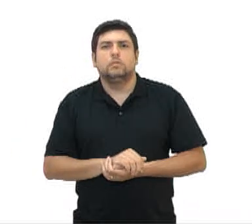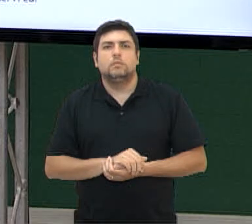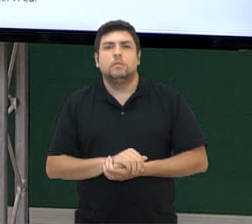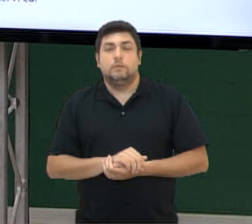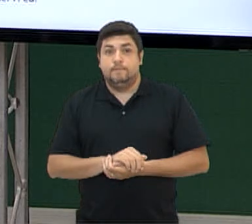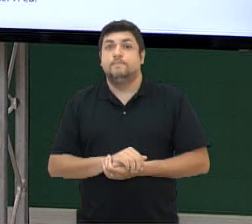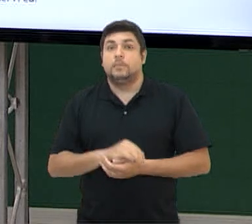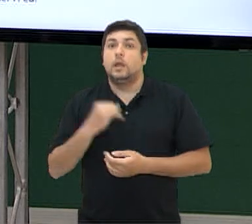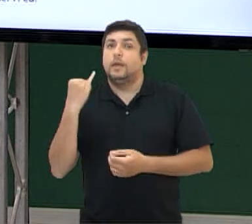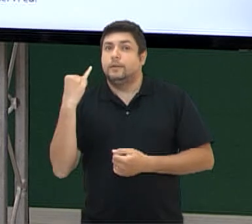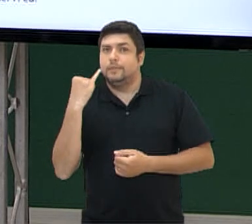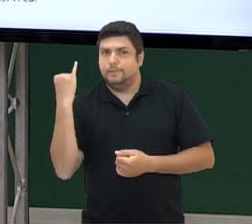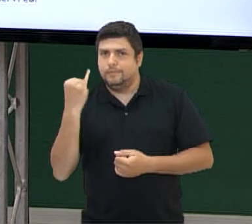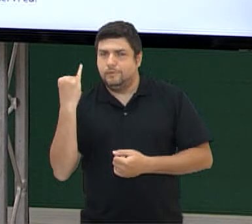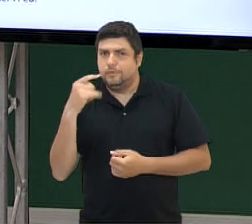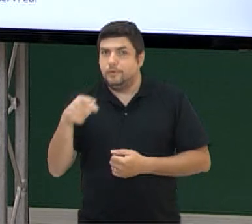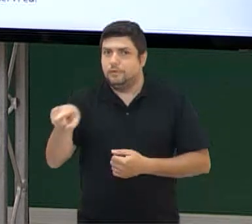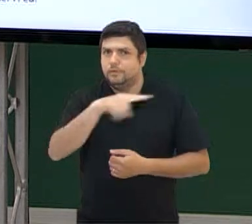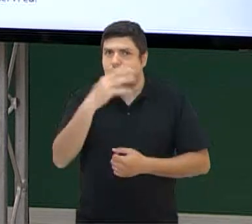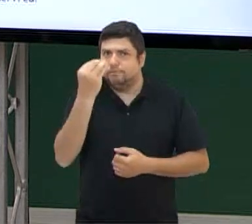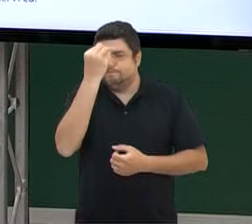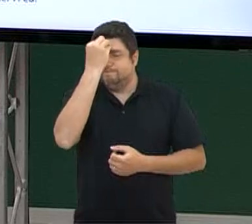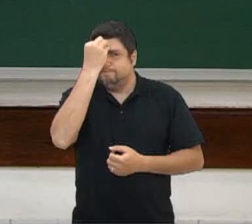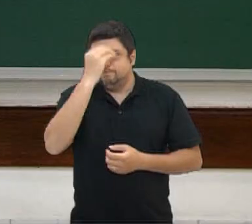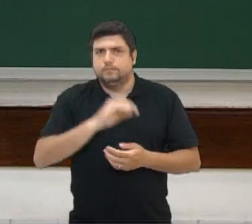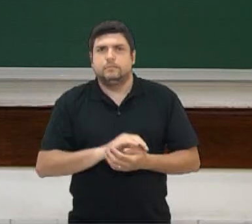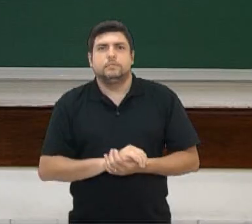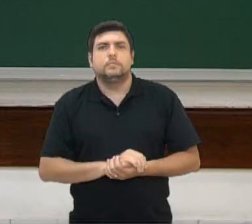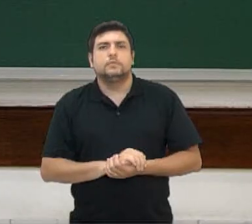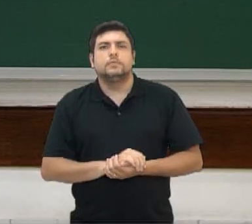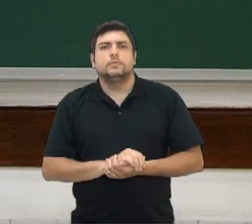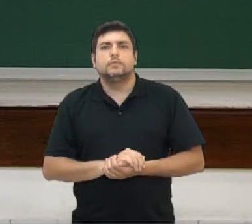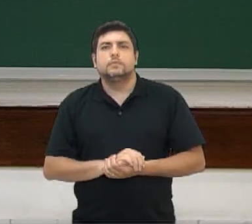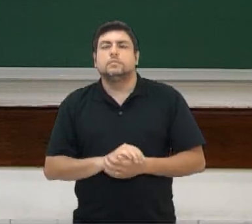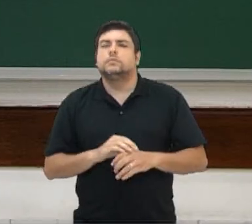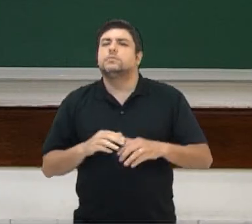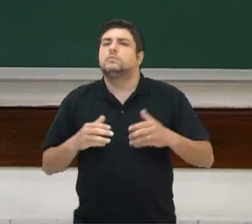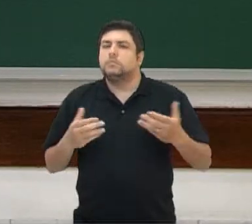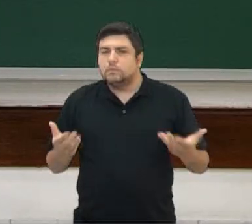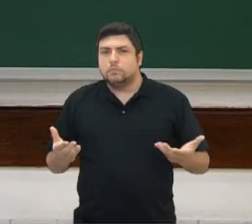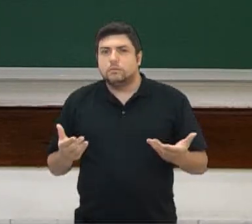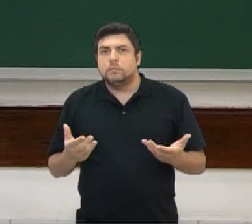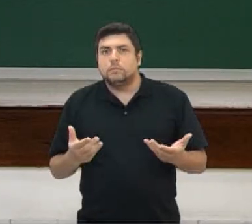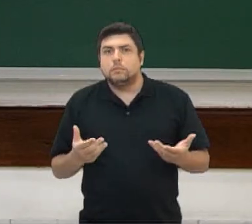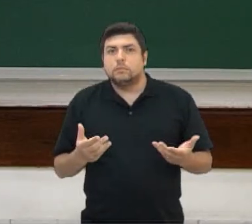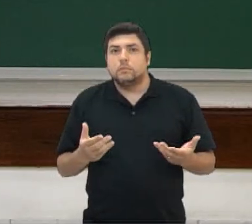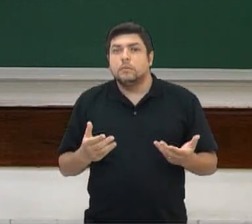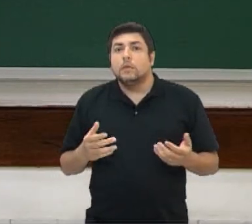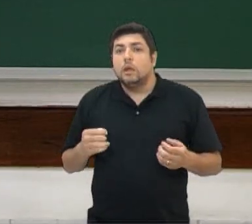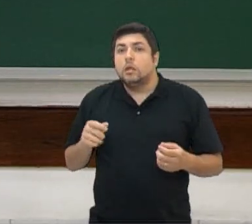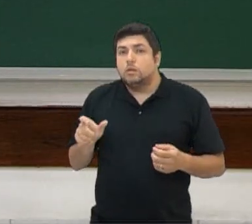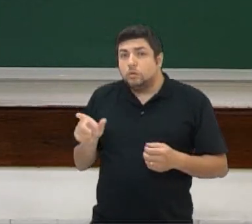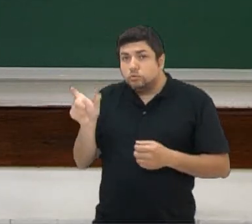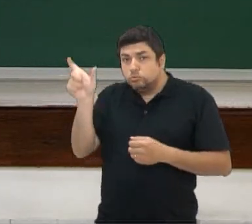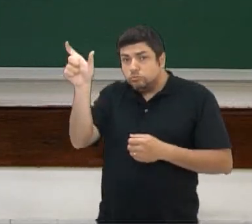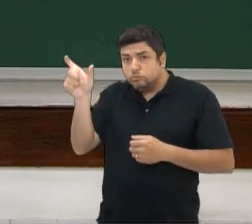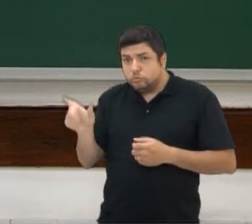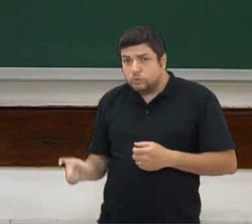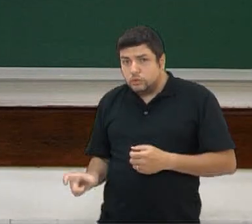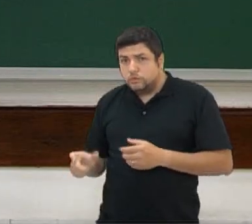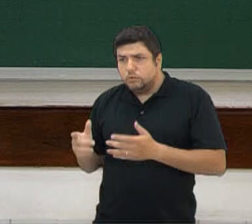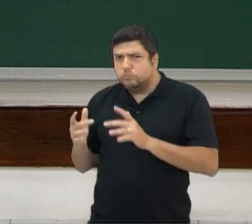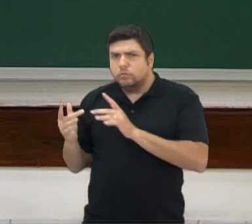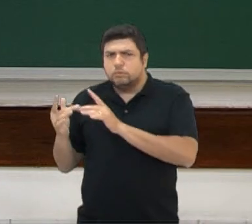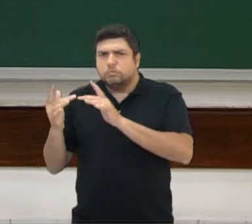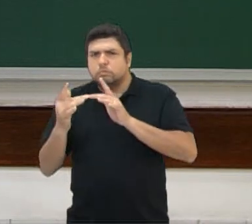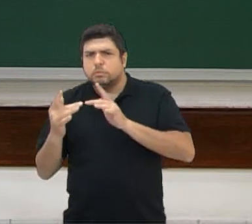muito importante para vocês guardarem, tá? Porque é bem isso. Quando se passa um indivíduo com os seus semelhantes em